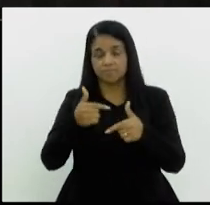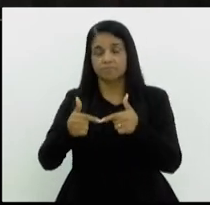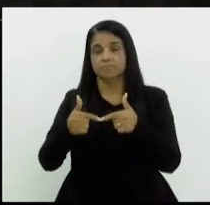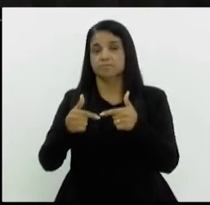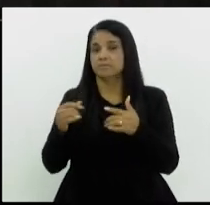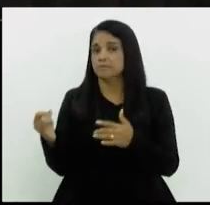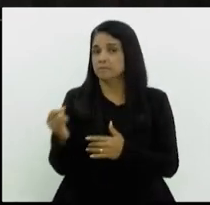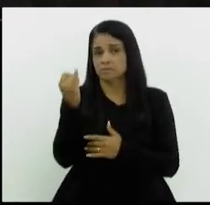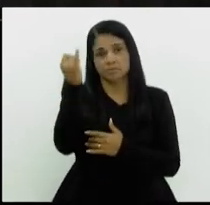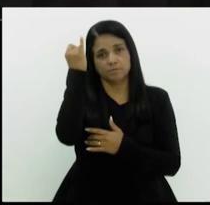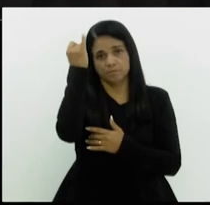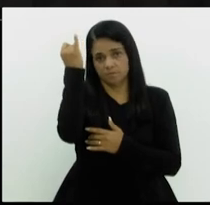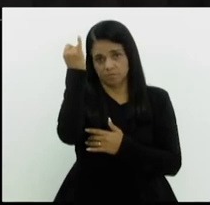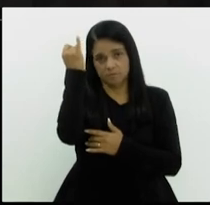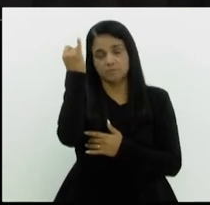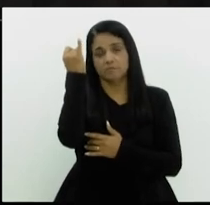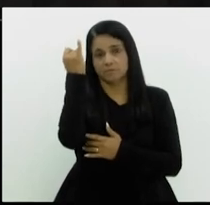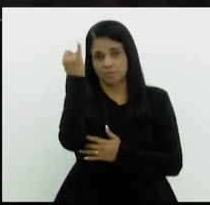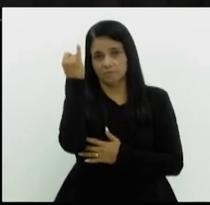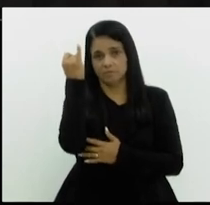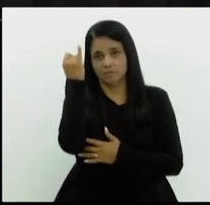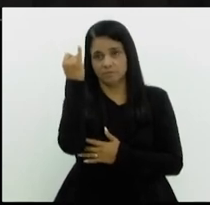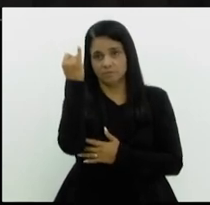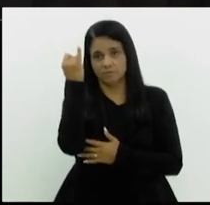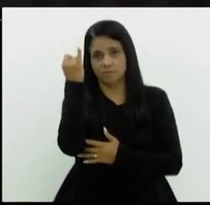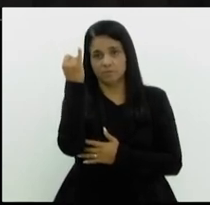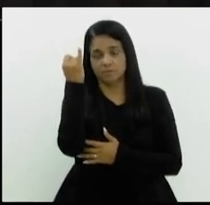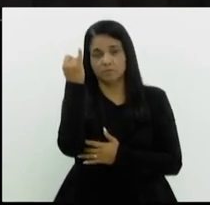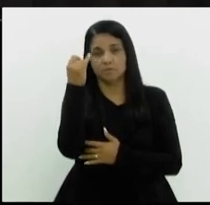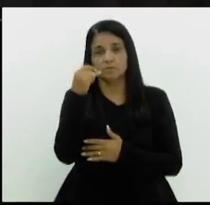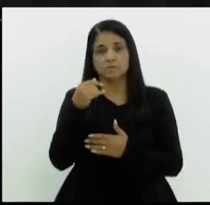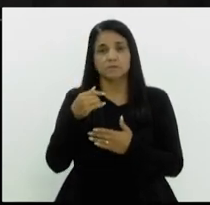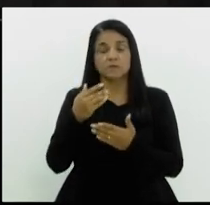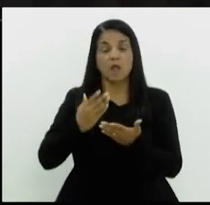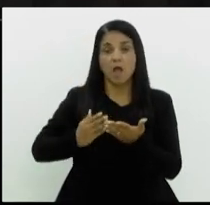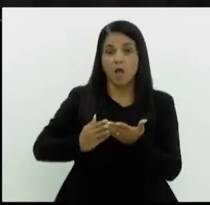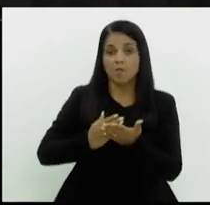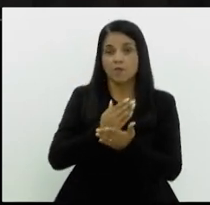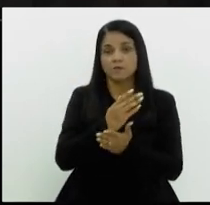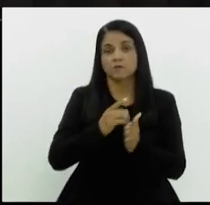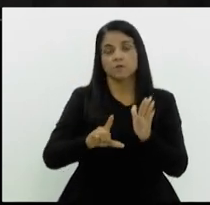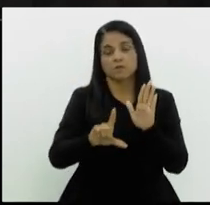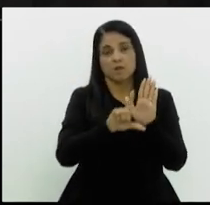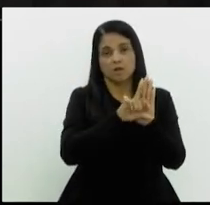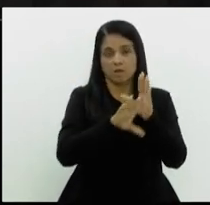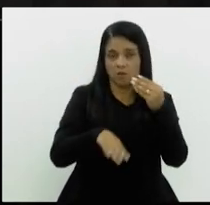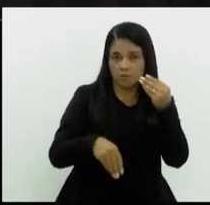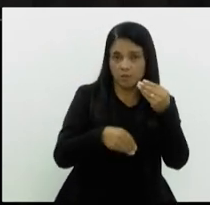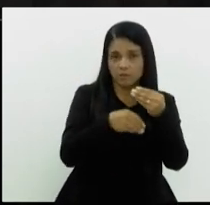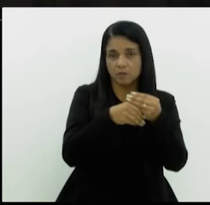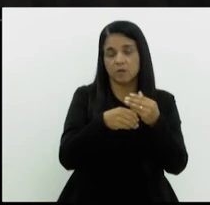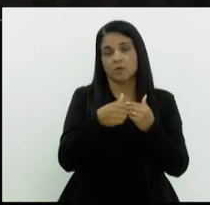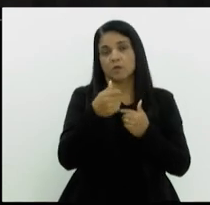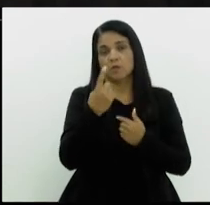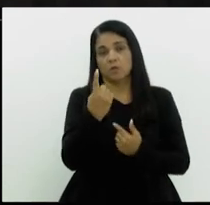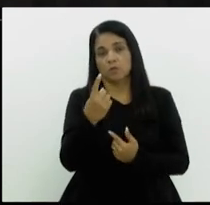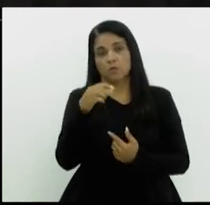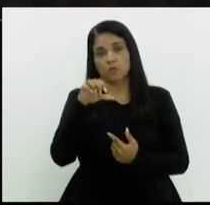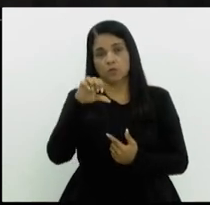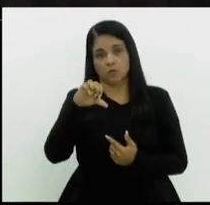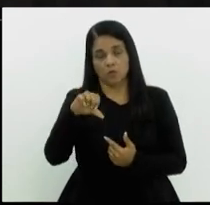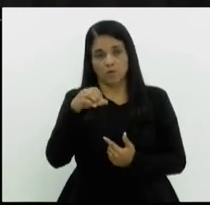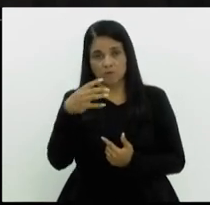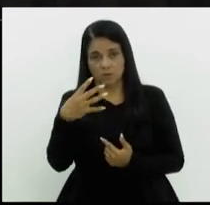e indispensáveis, decorrente da aprovação da Lei Complementar 194